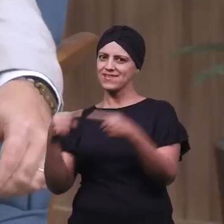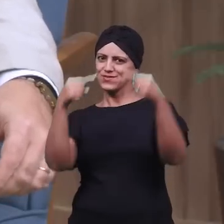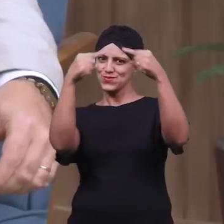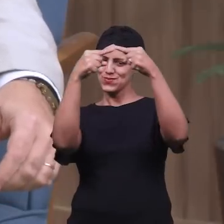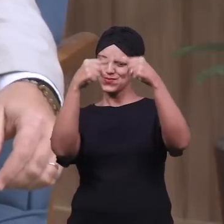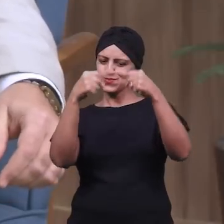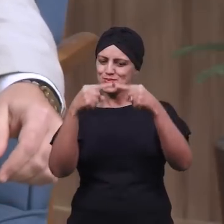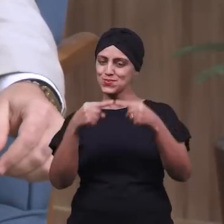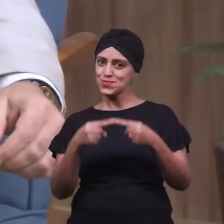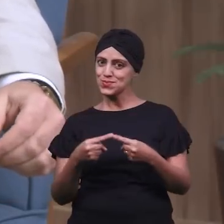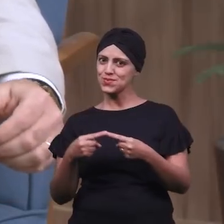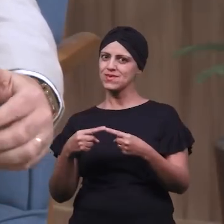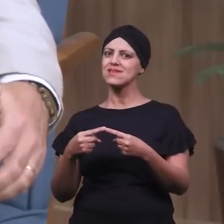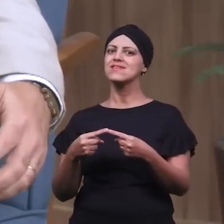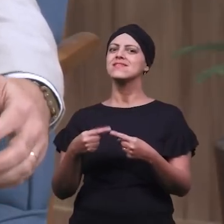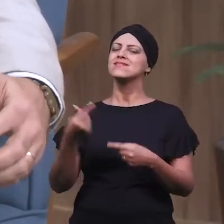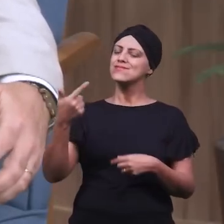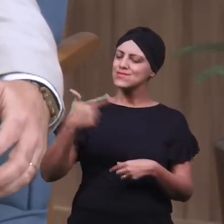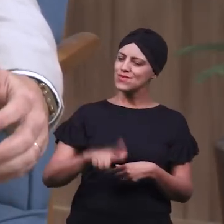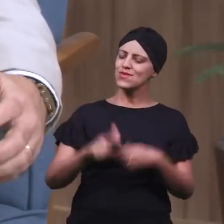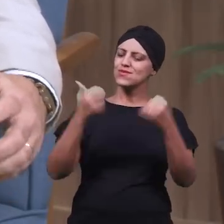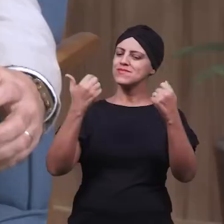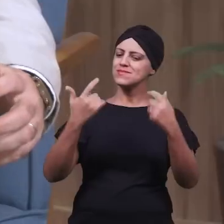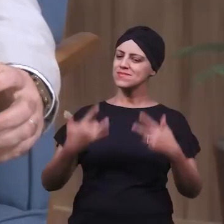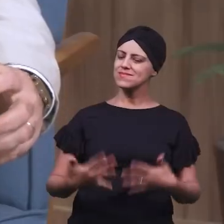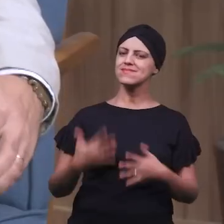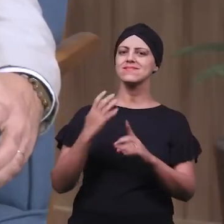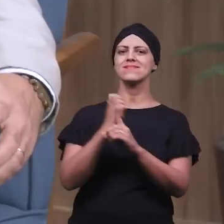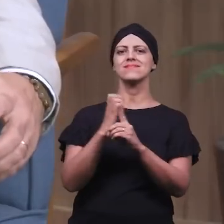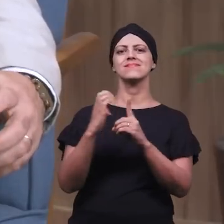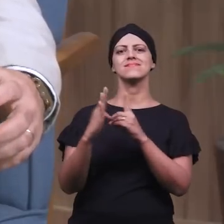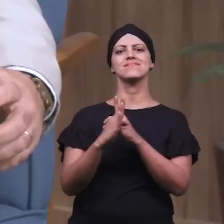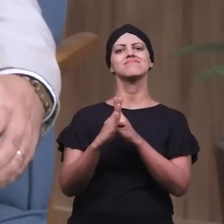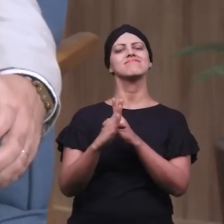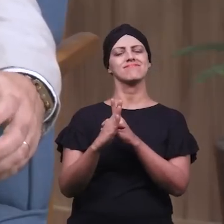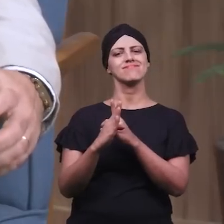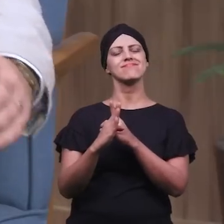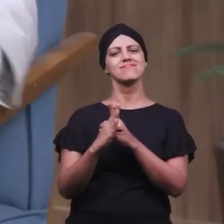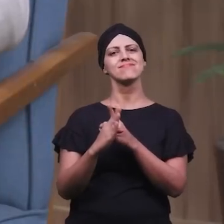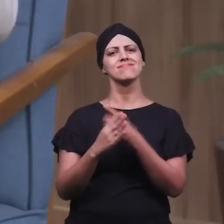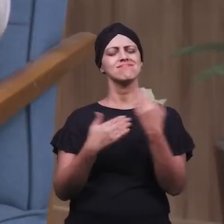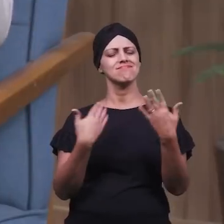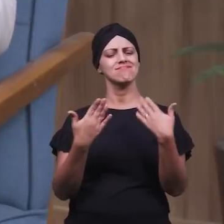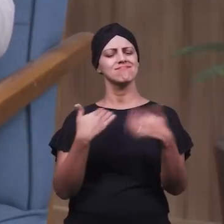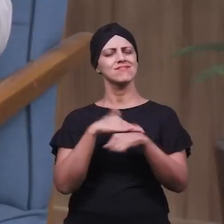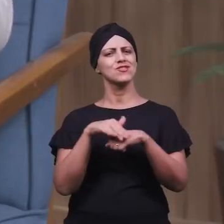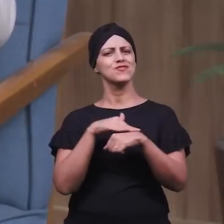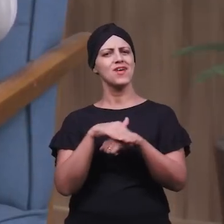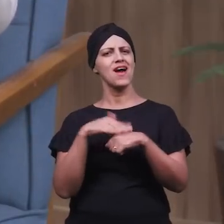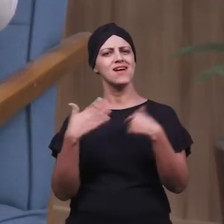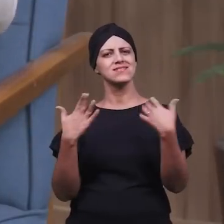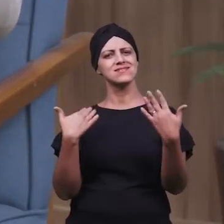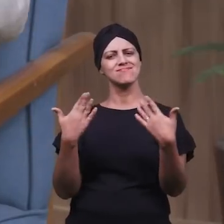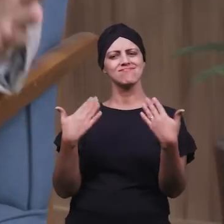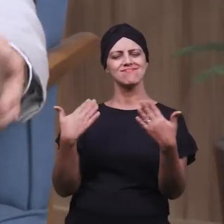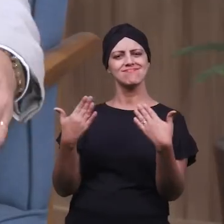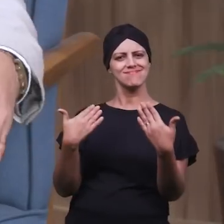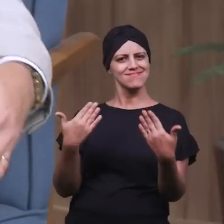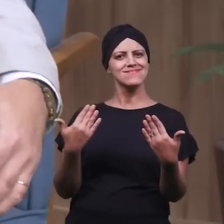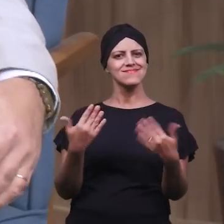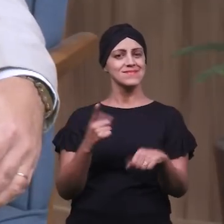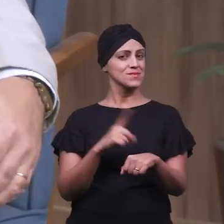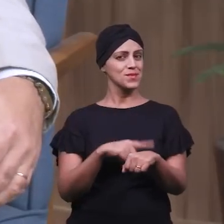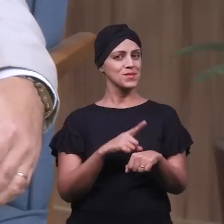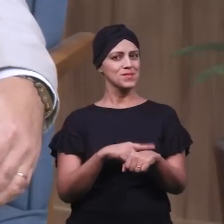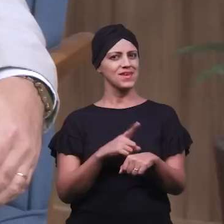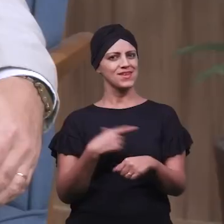Evangelho Eterno, onde a gente volta a tratar daquilo que foi abordado na Escola Bíblica Dominical com uma conversa informal, esse